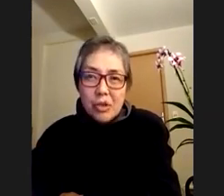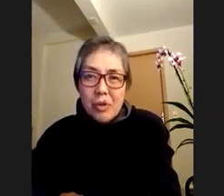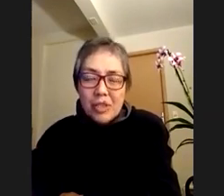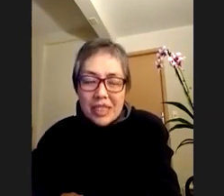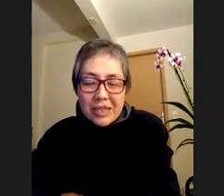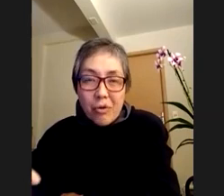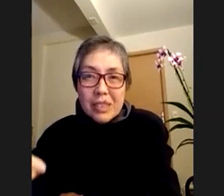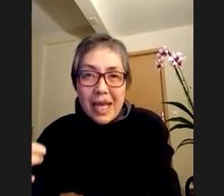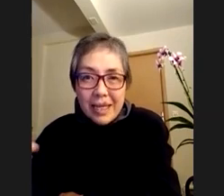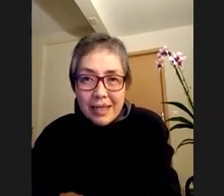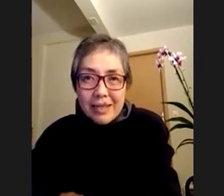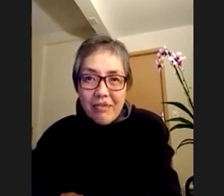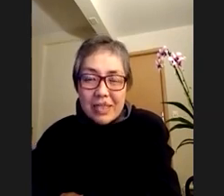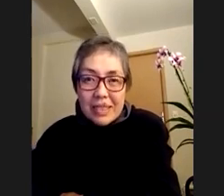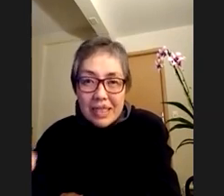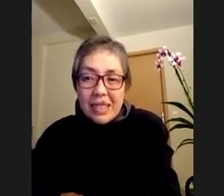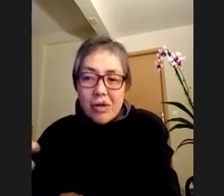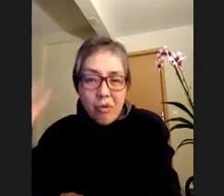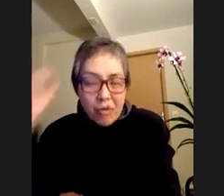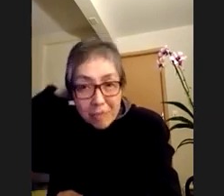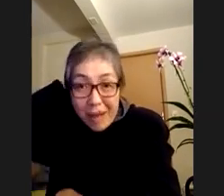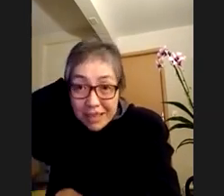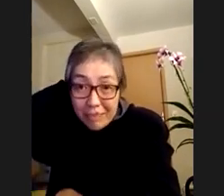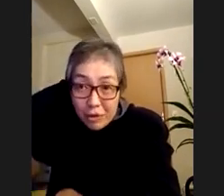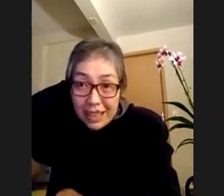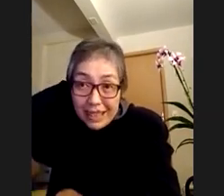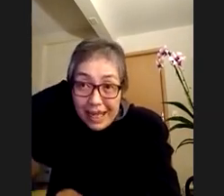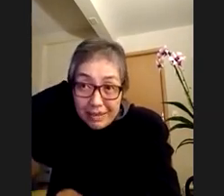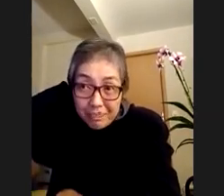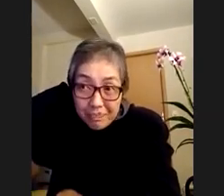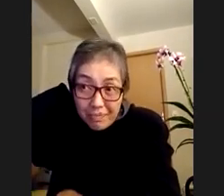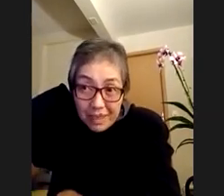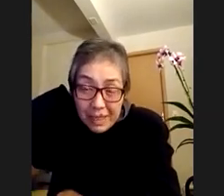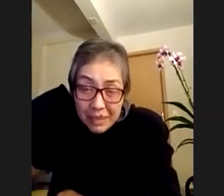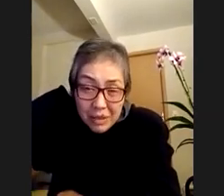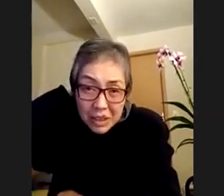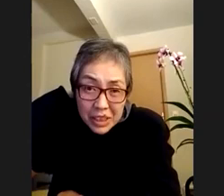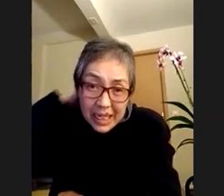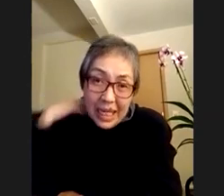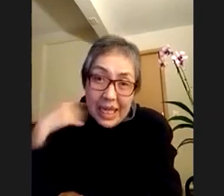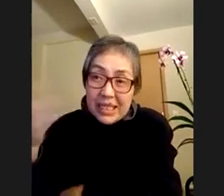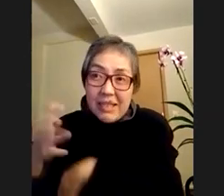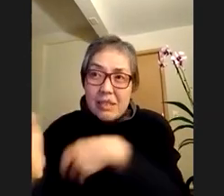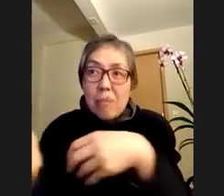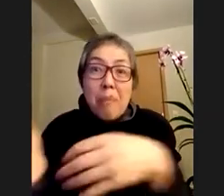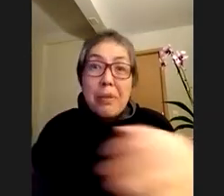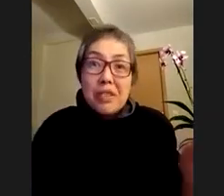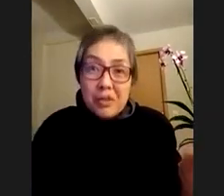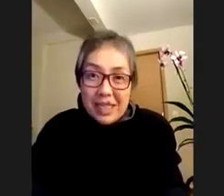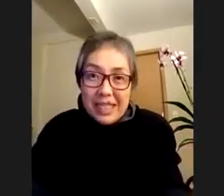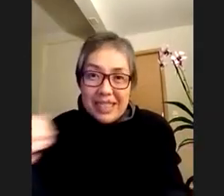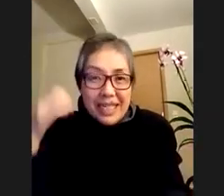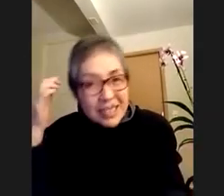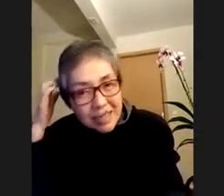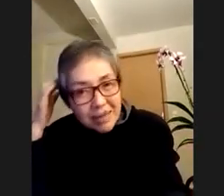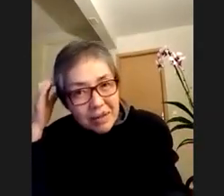eu acho que a gente não consegue ainda fazer com que se passe para a sociedade, sabe? Então, eu acho que esse é um palpite que eu gostaria